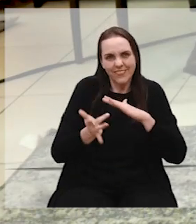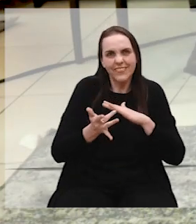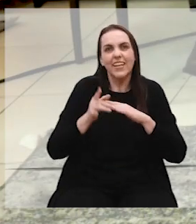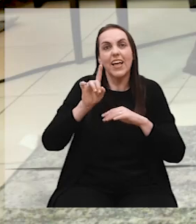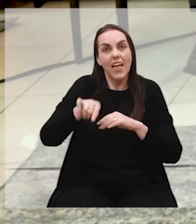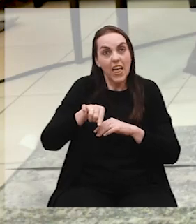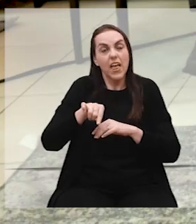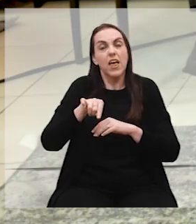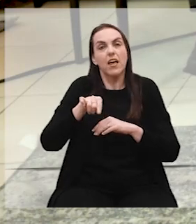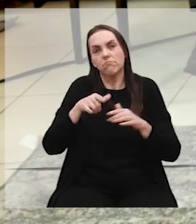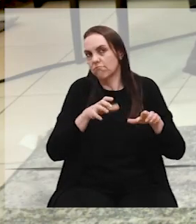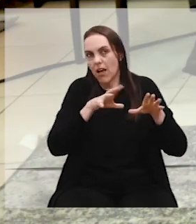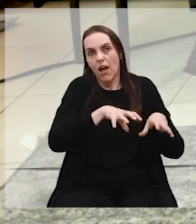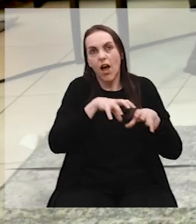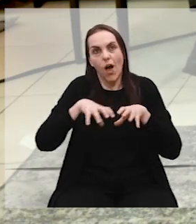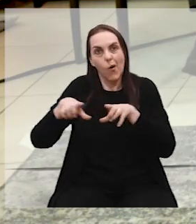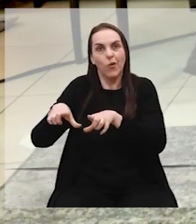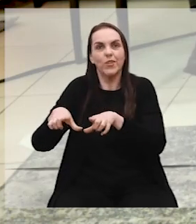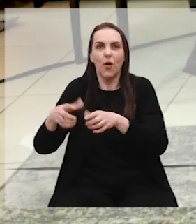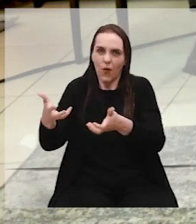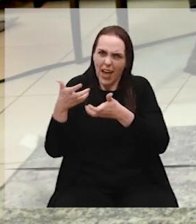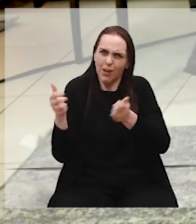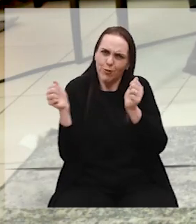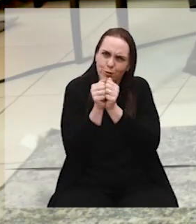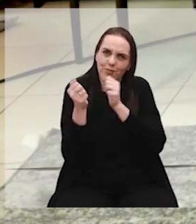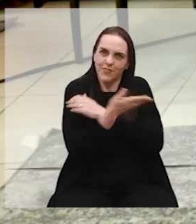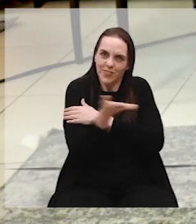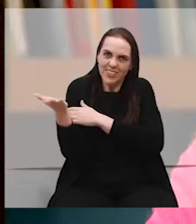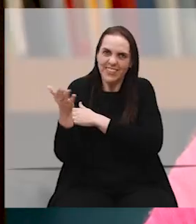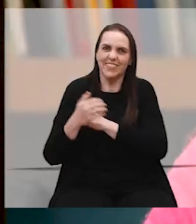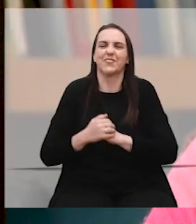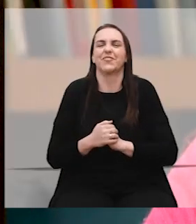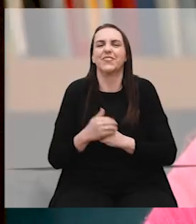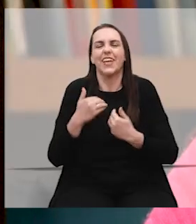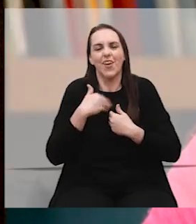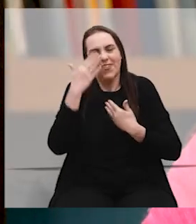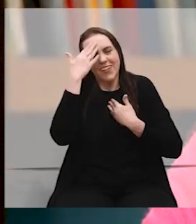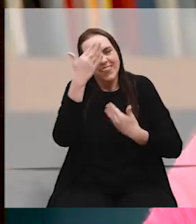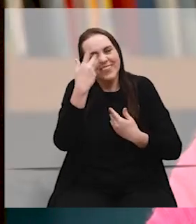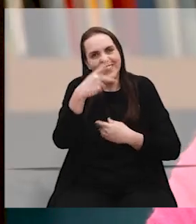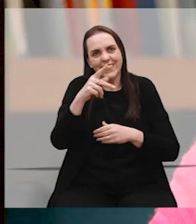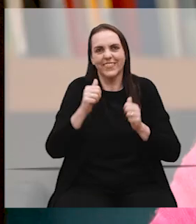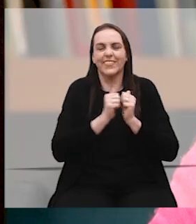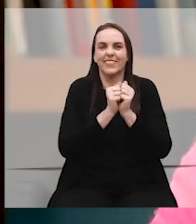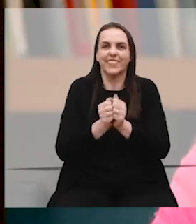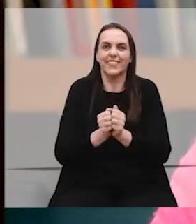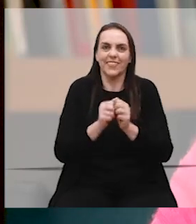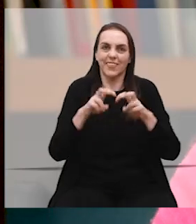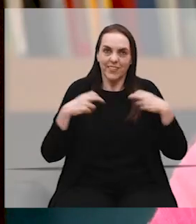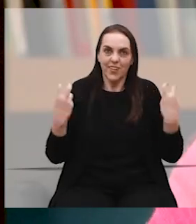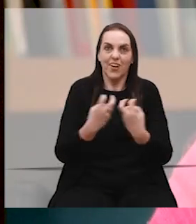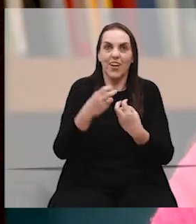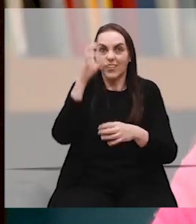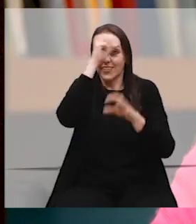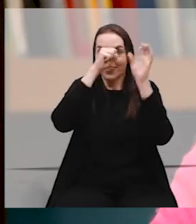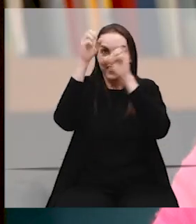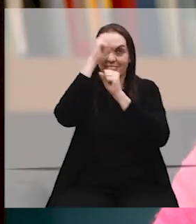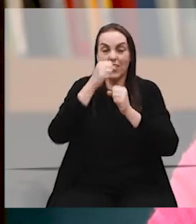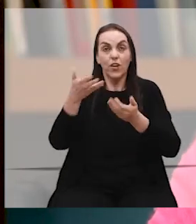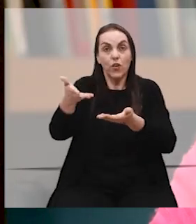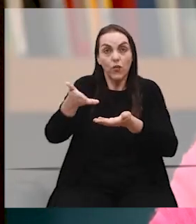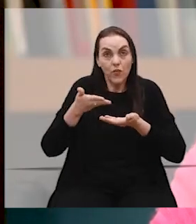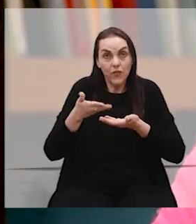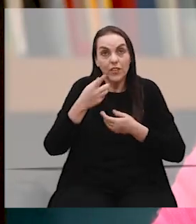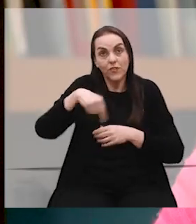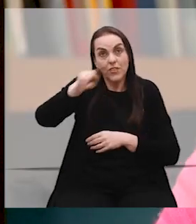Leitura Quindim, que por onde for, quero ser seu par. Eu agradeço a sua companhia aqui na Roda de Saberes e convido